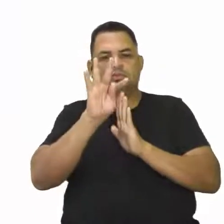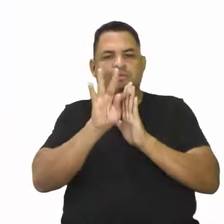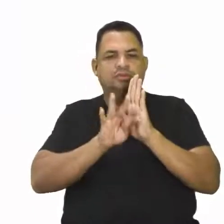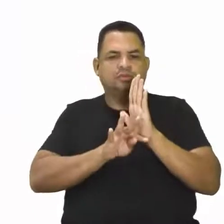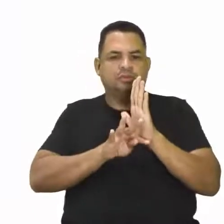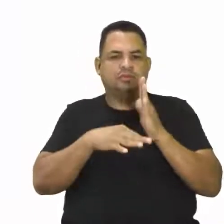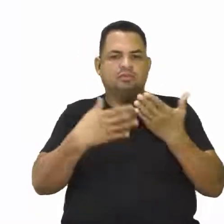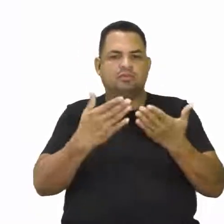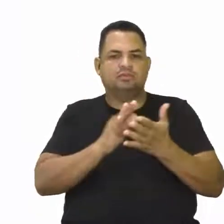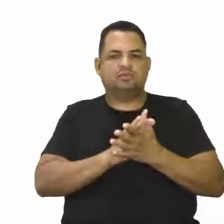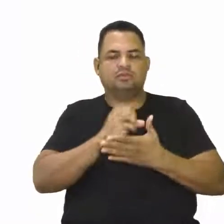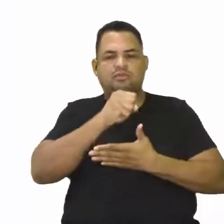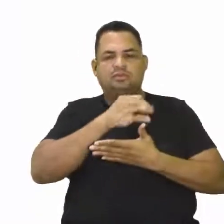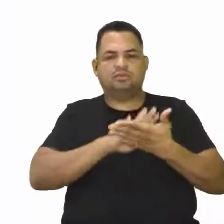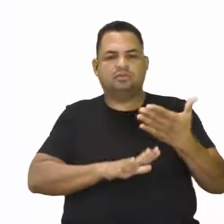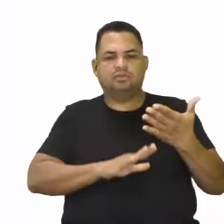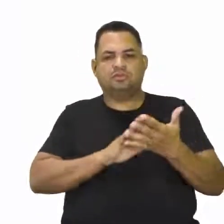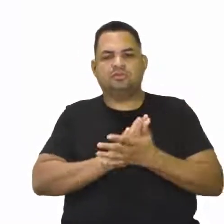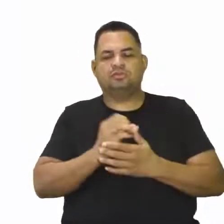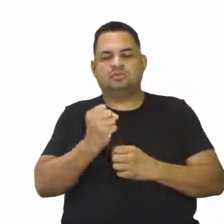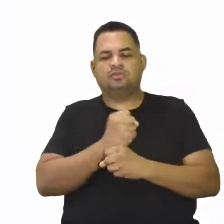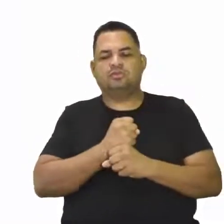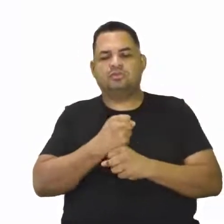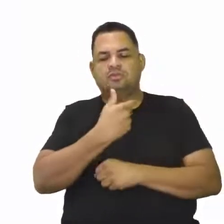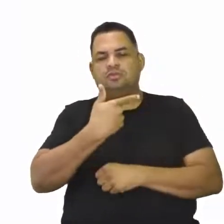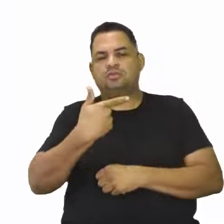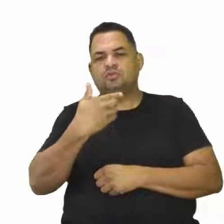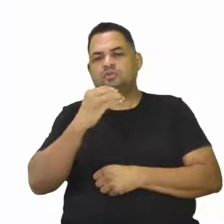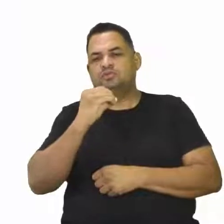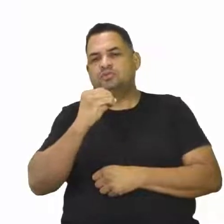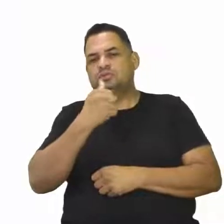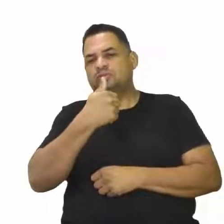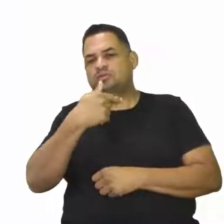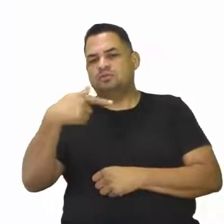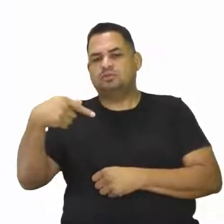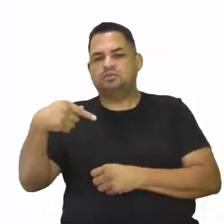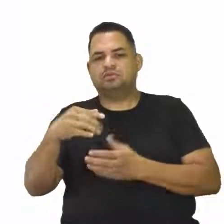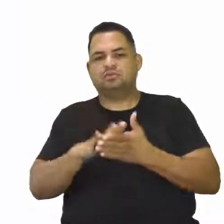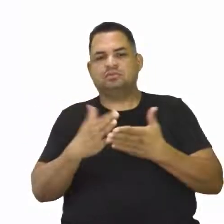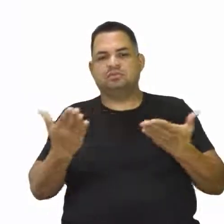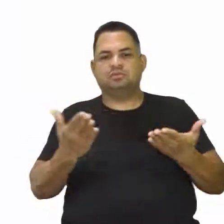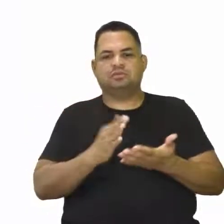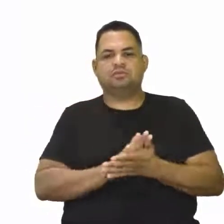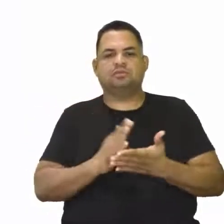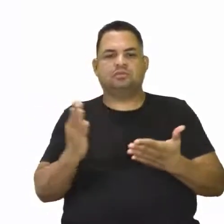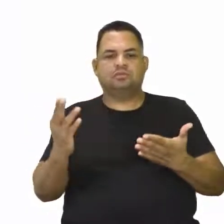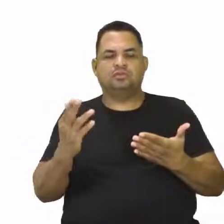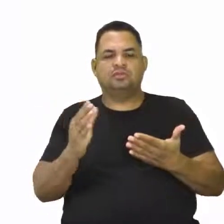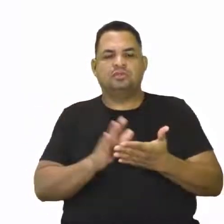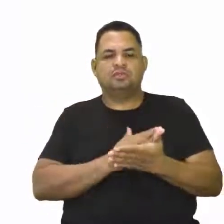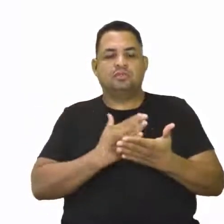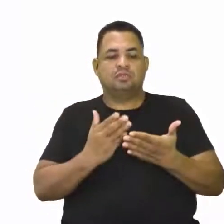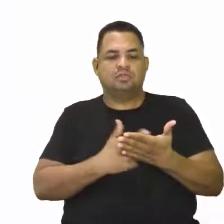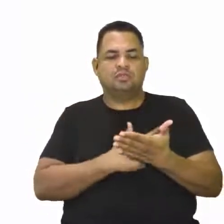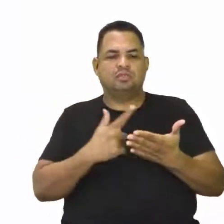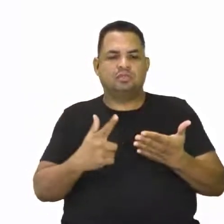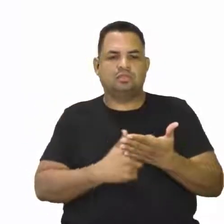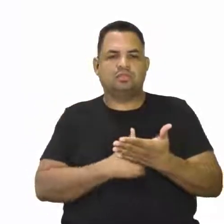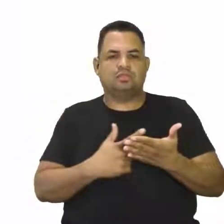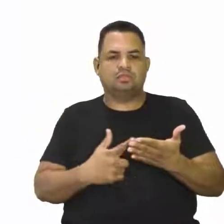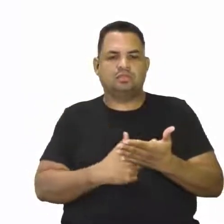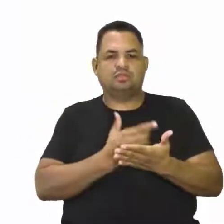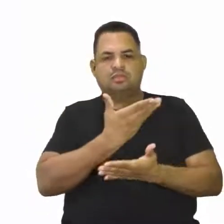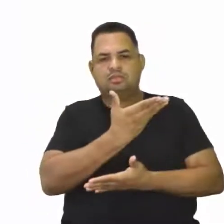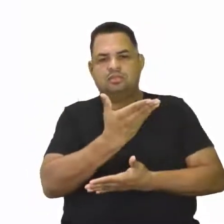textos e as questões do Enem de 2017. O livro que nós vamos ver hoje é